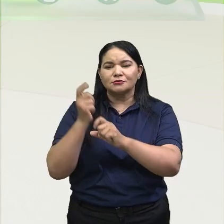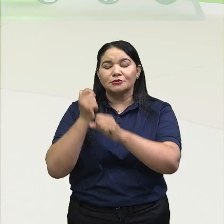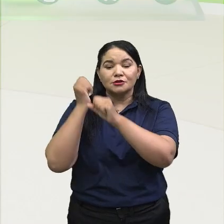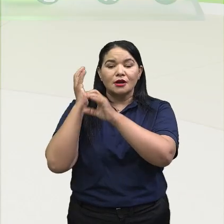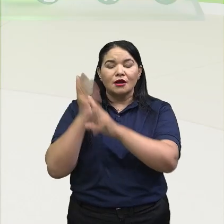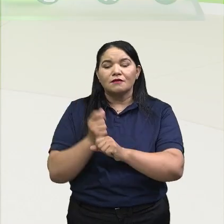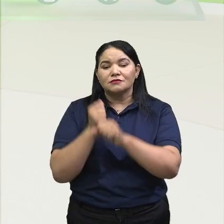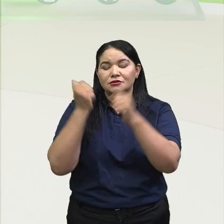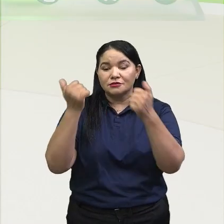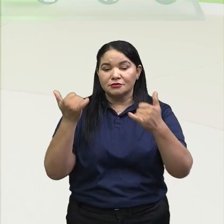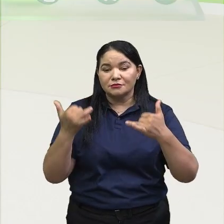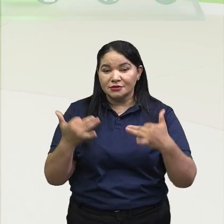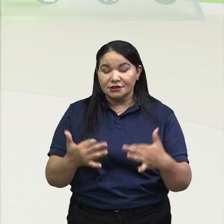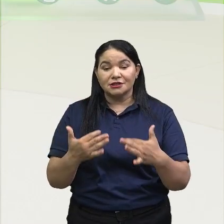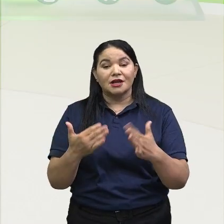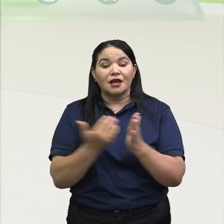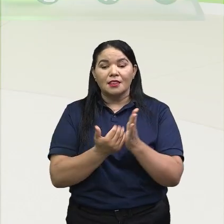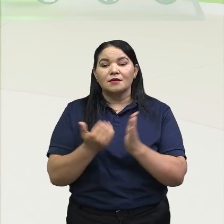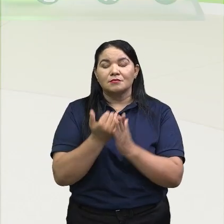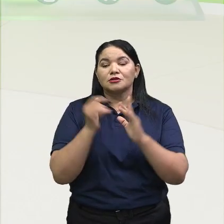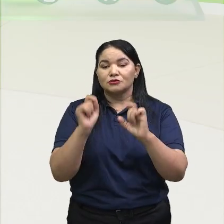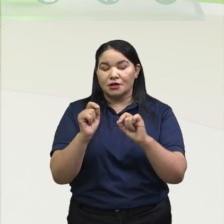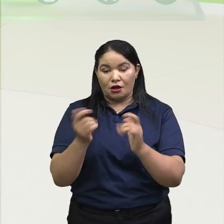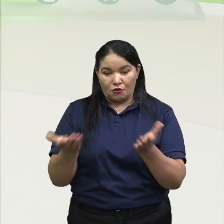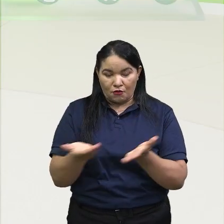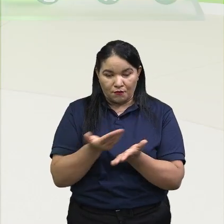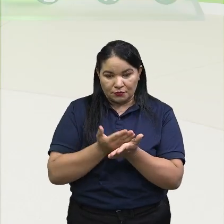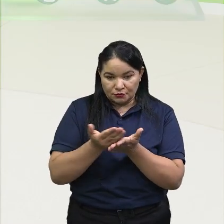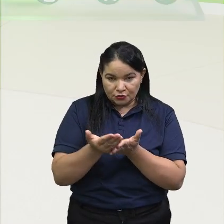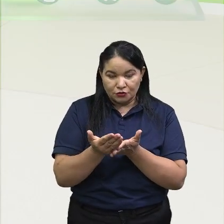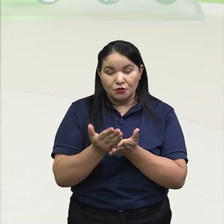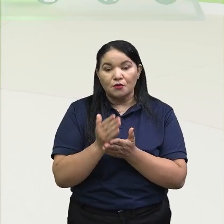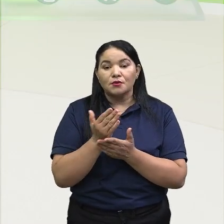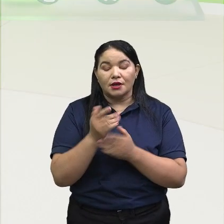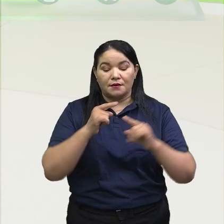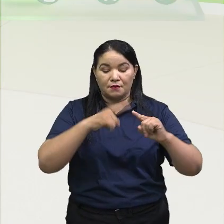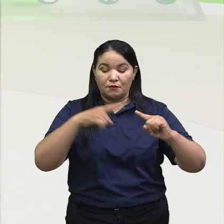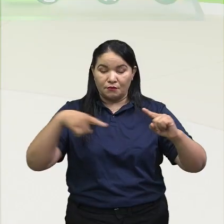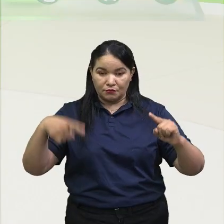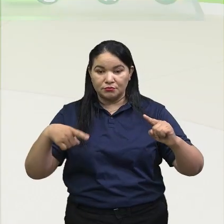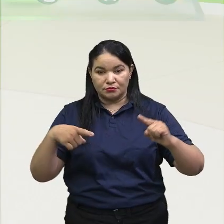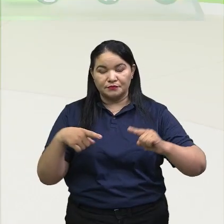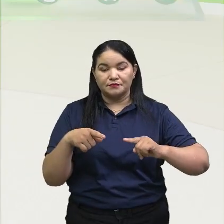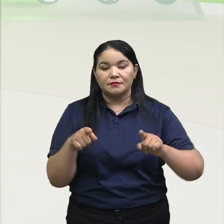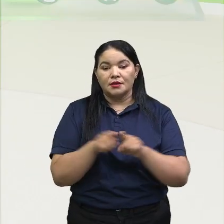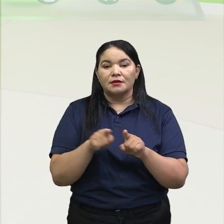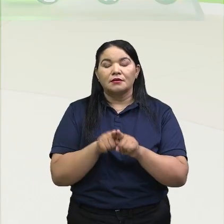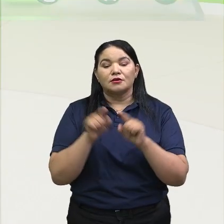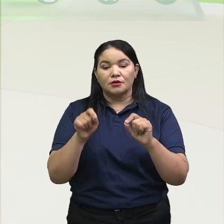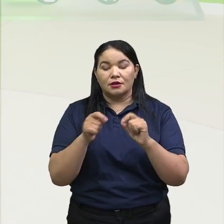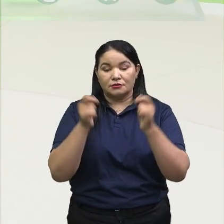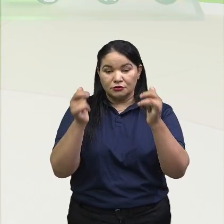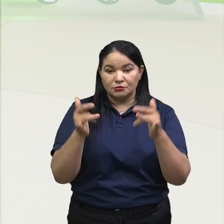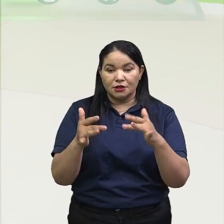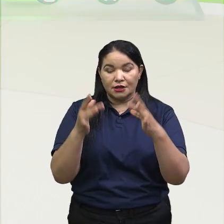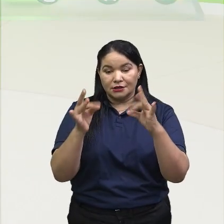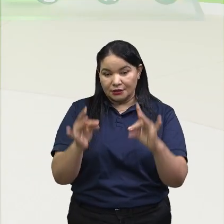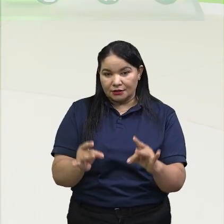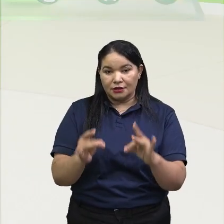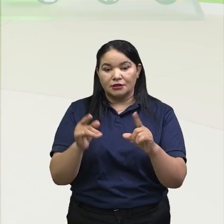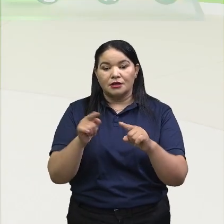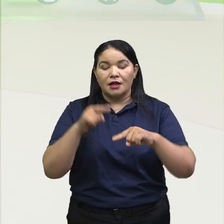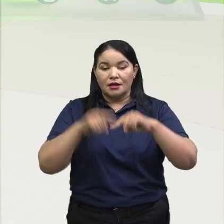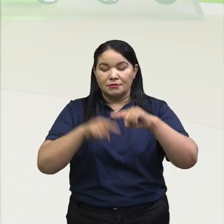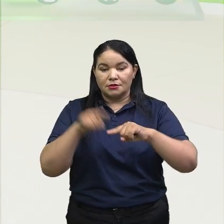Porque nós vamos falar inicialmente aqui das ondas sonoras e para isso nós vamos começar descrevendo então os